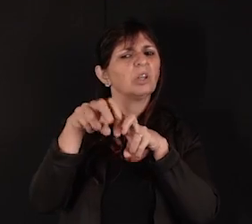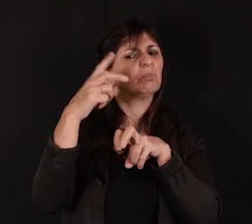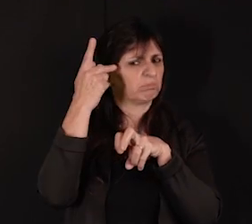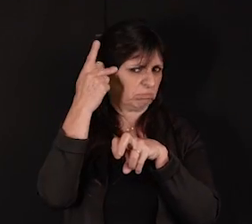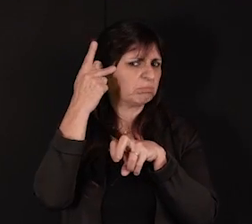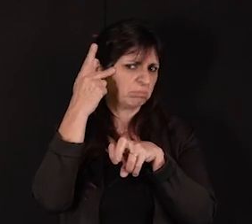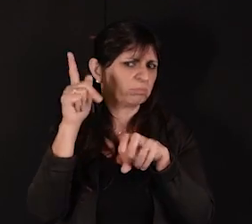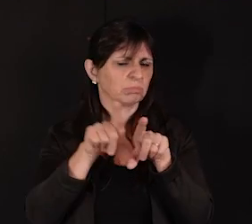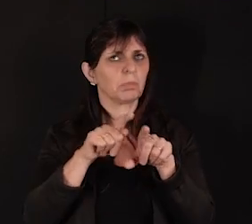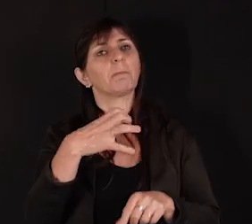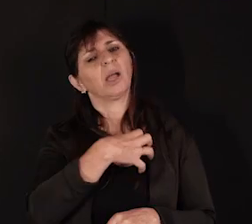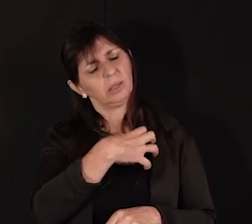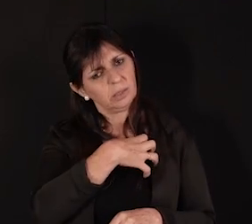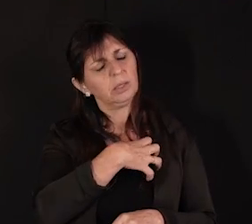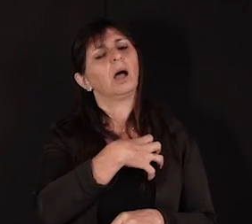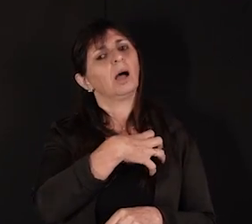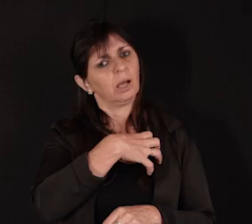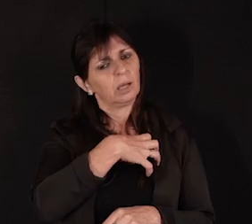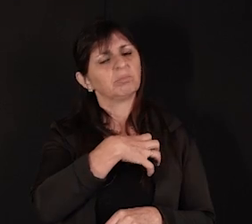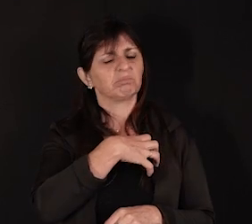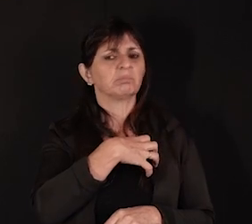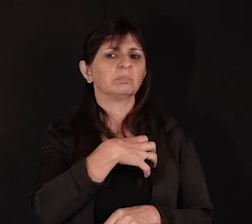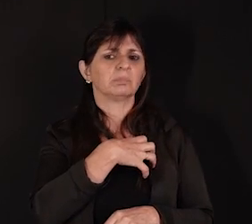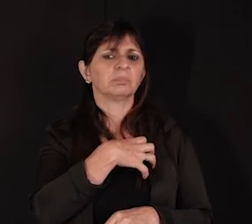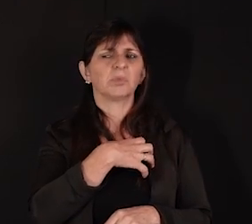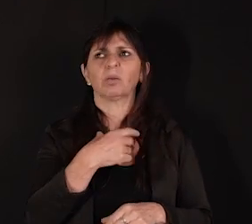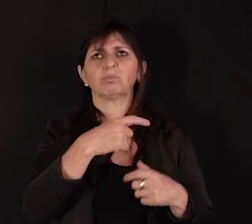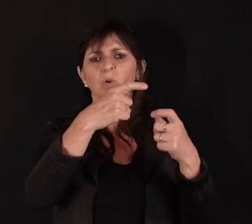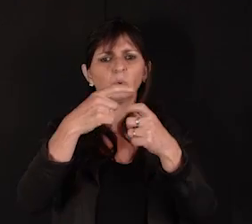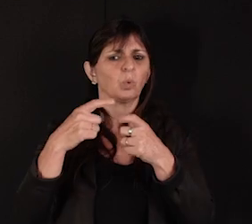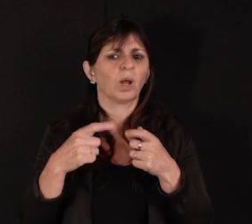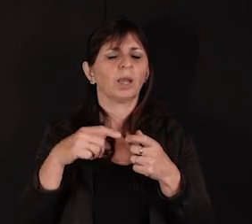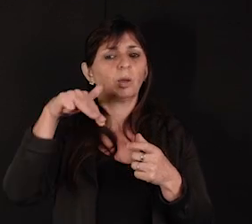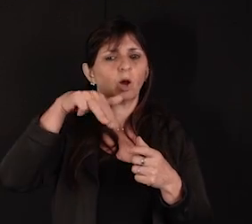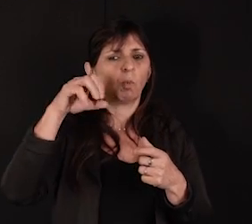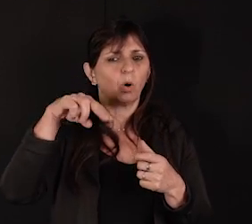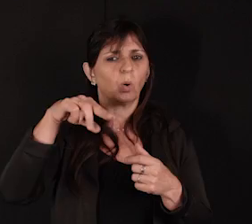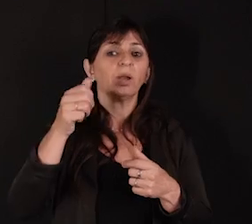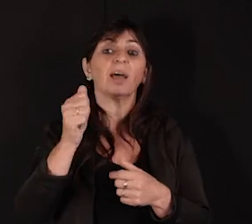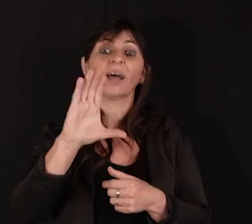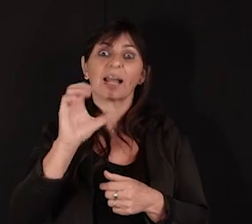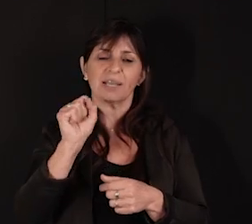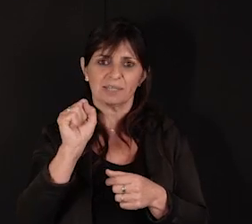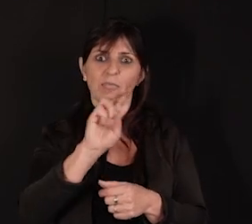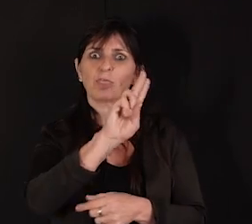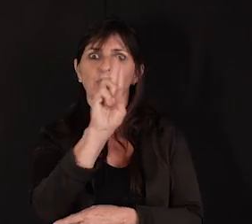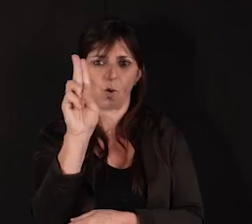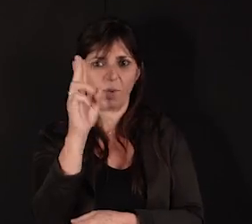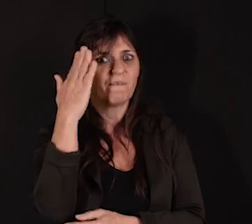também. Na Bahia, né? Então, os monarcas têm um nome bom, né? Um nome